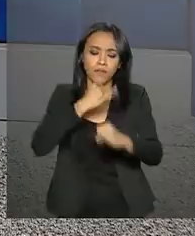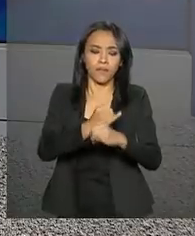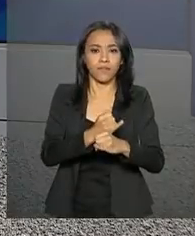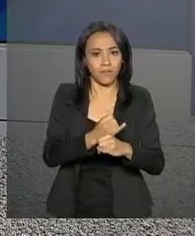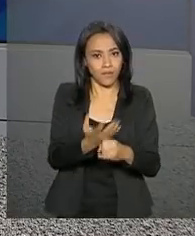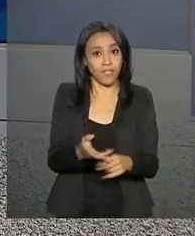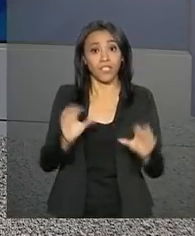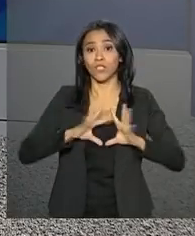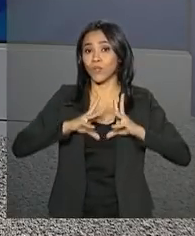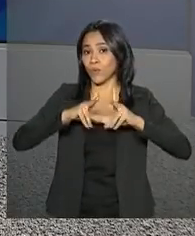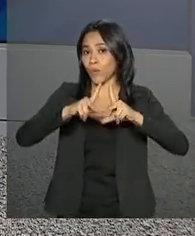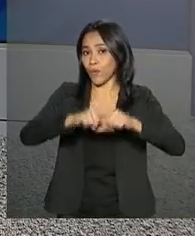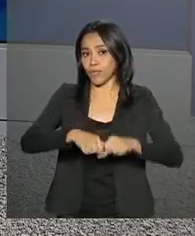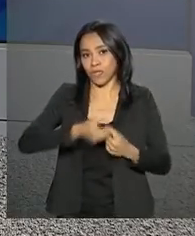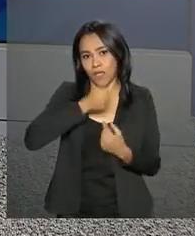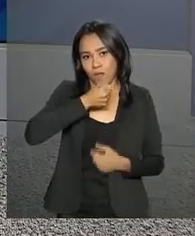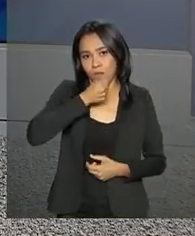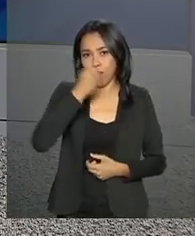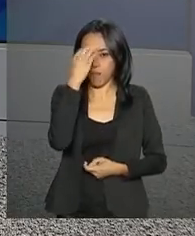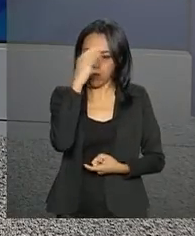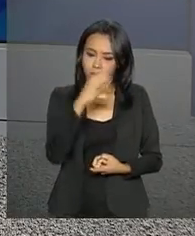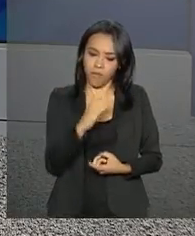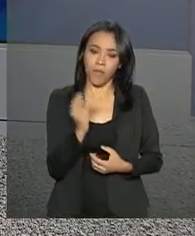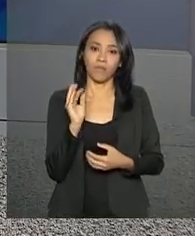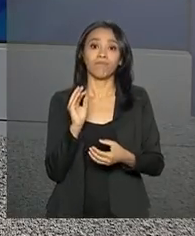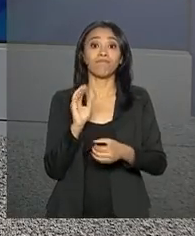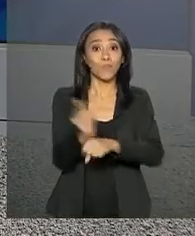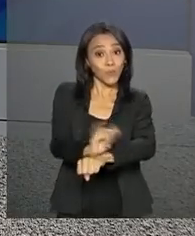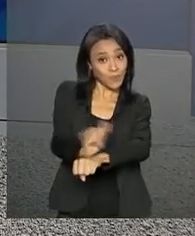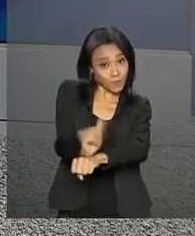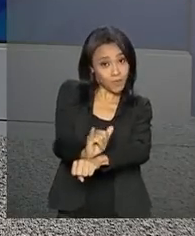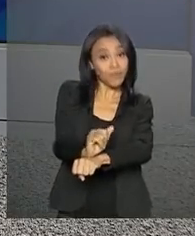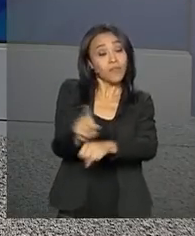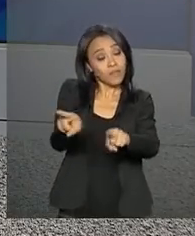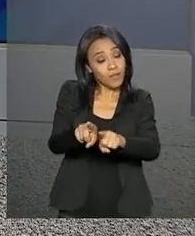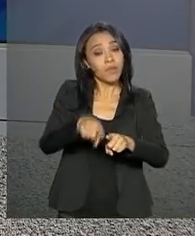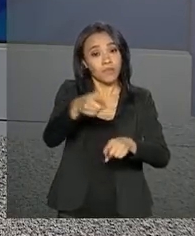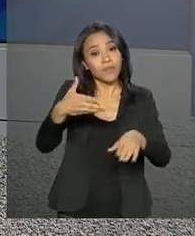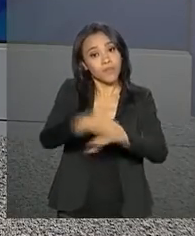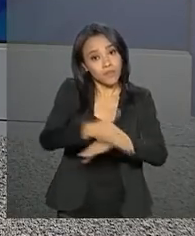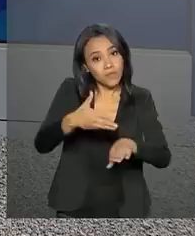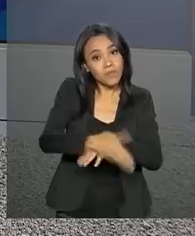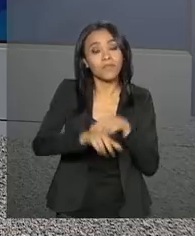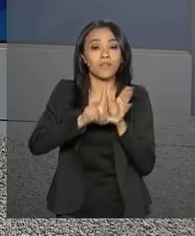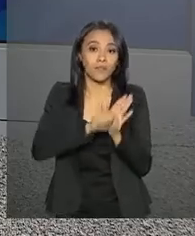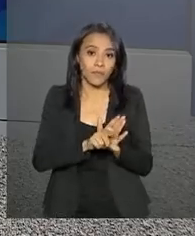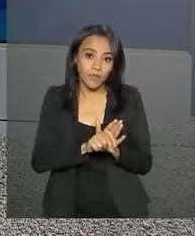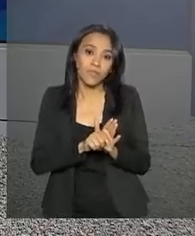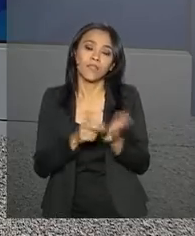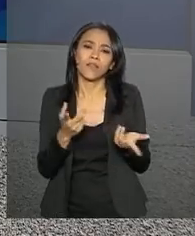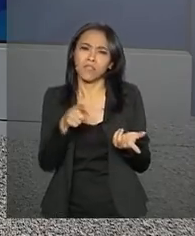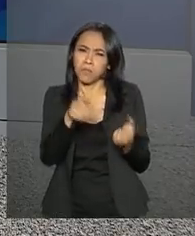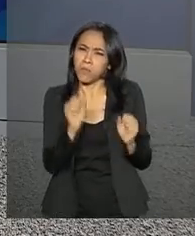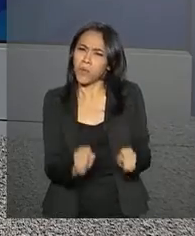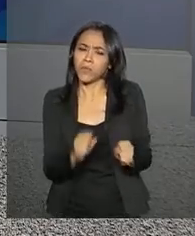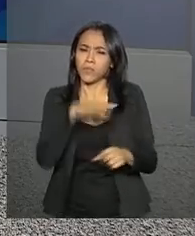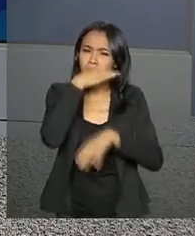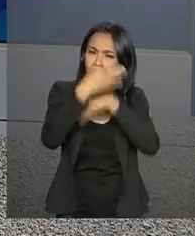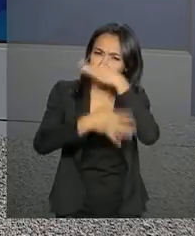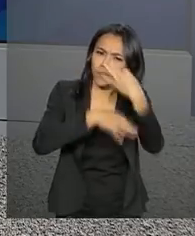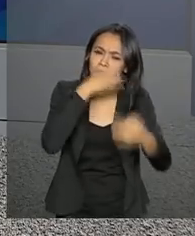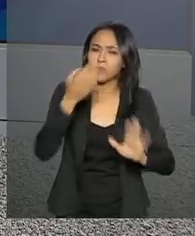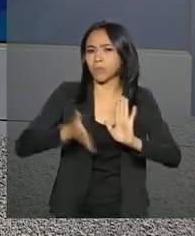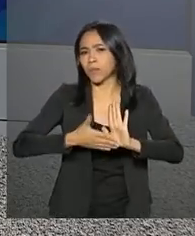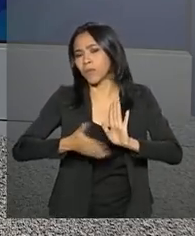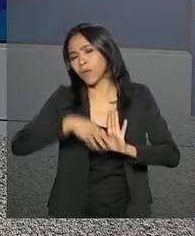NBR e todas as reportagens estão em nosso canal no YouTube. Acesse também o nosso perfil no Twitter. Você pode mandar sugestões de